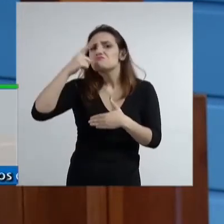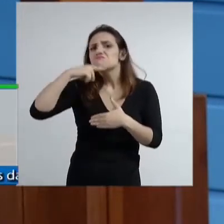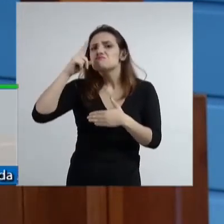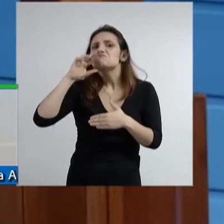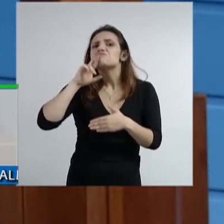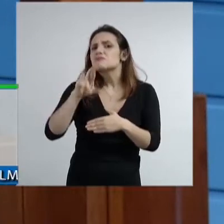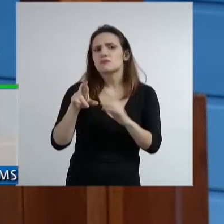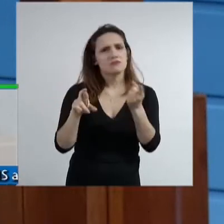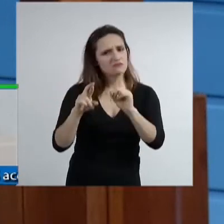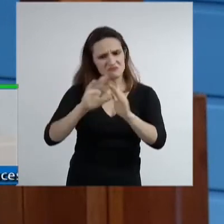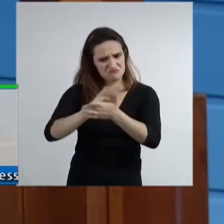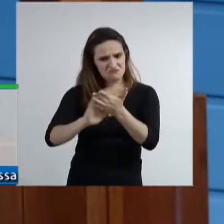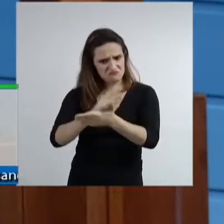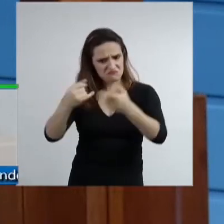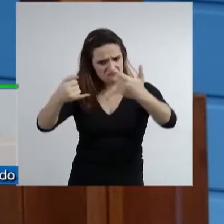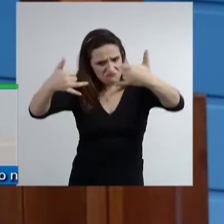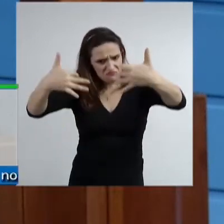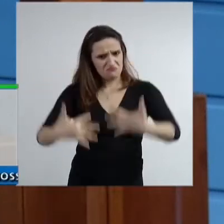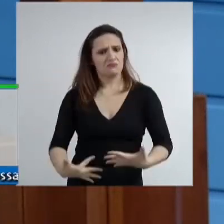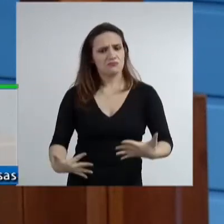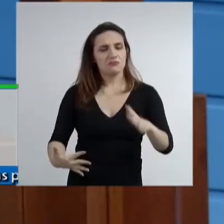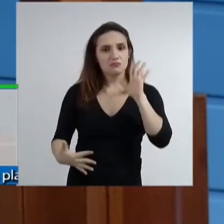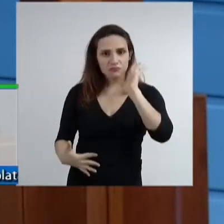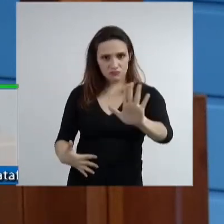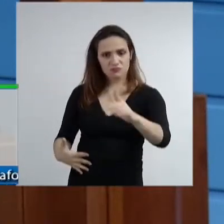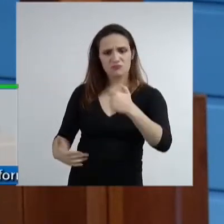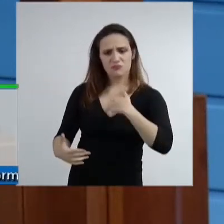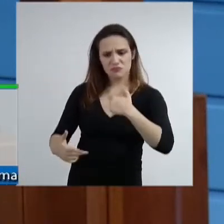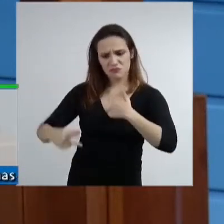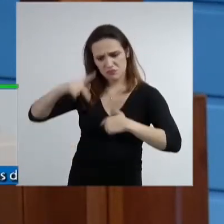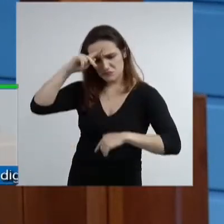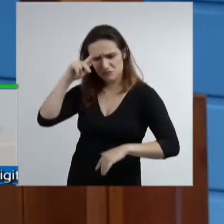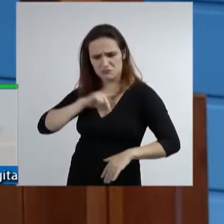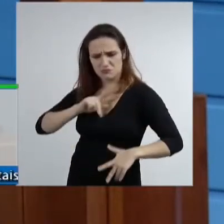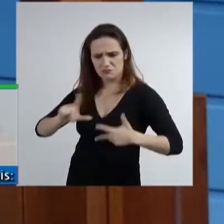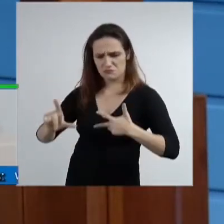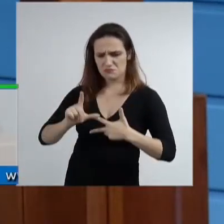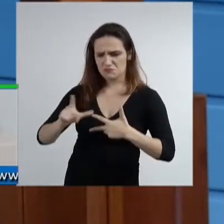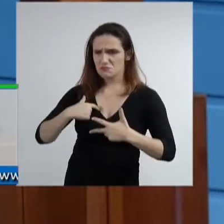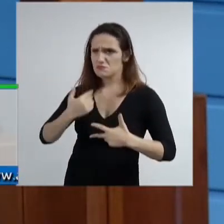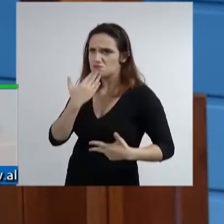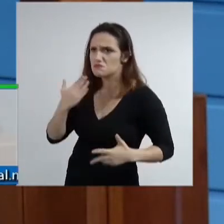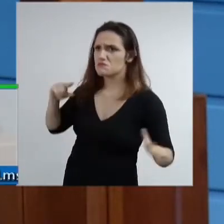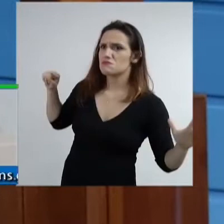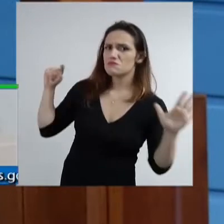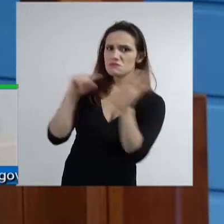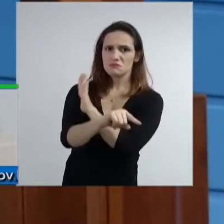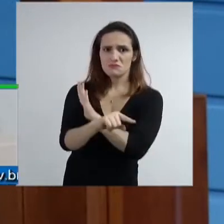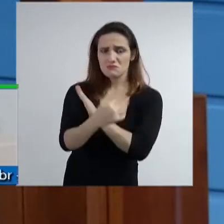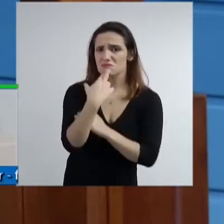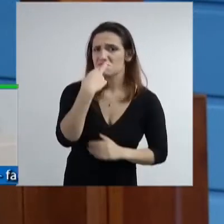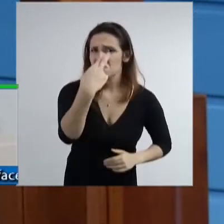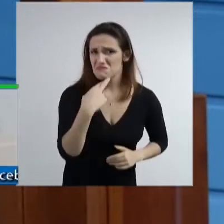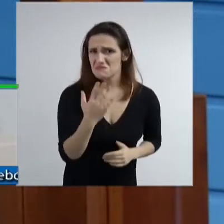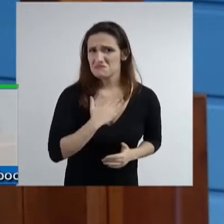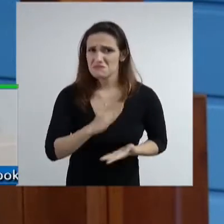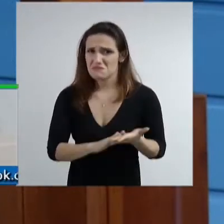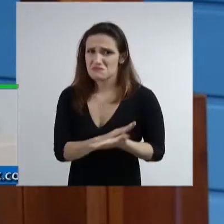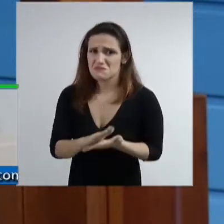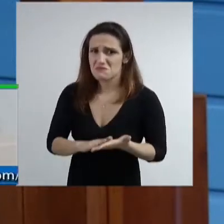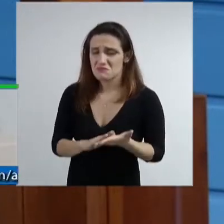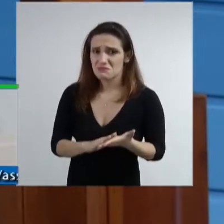satisfação. Se a essa casa, se a um membro integrante do Poder Legislativo não é dada uma resposta em